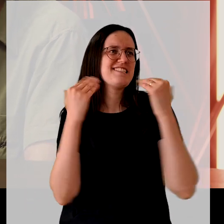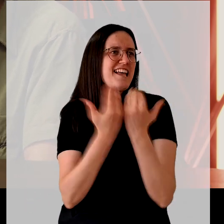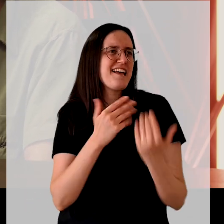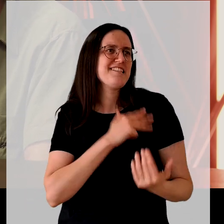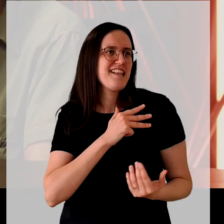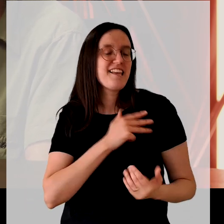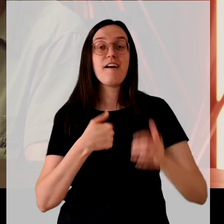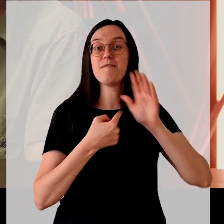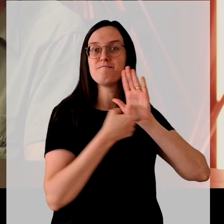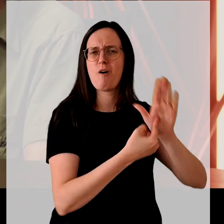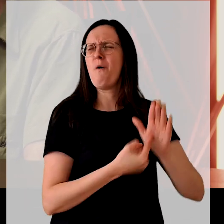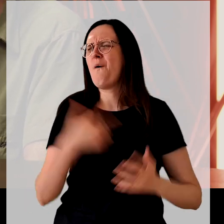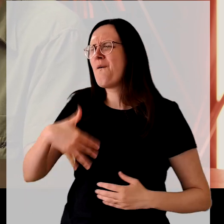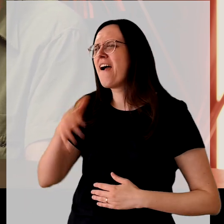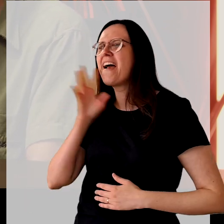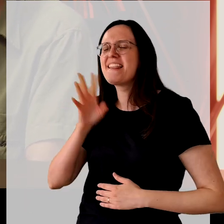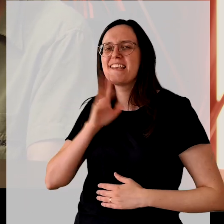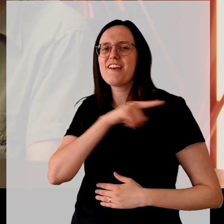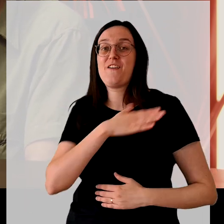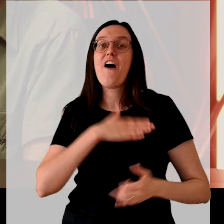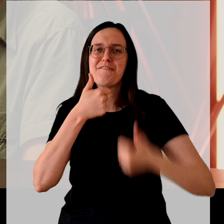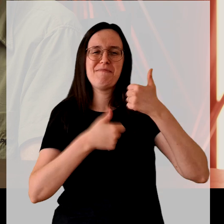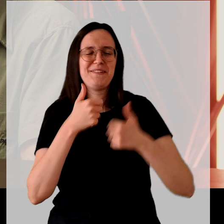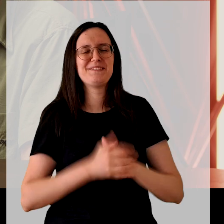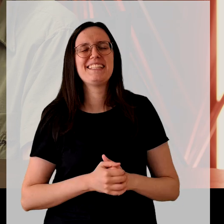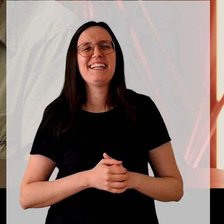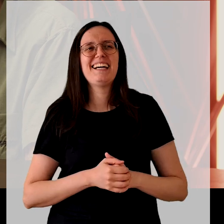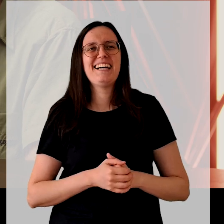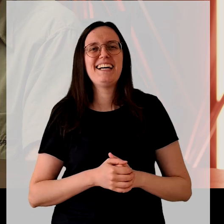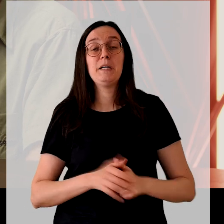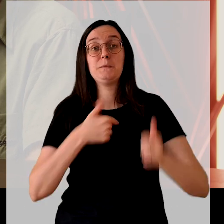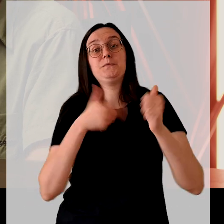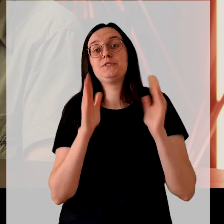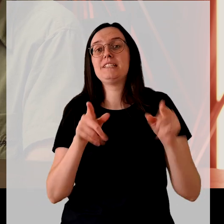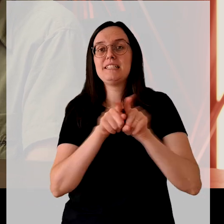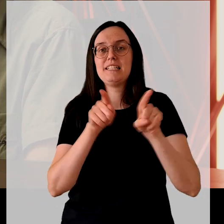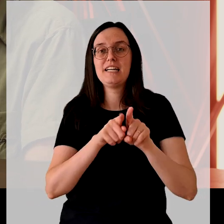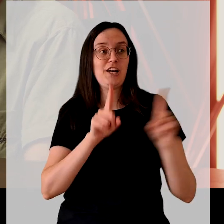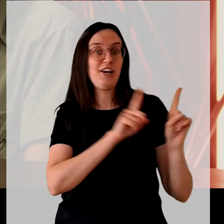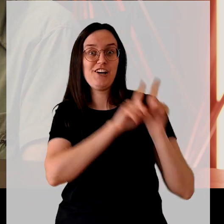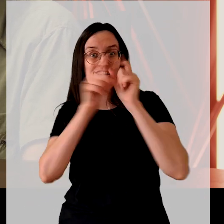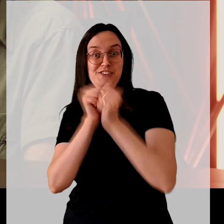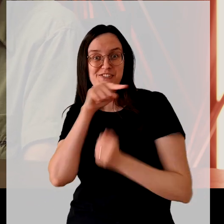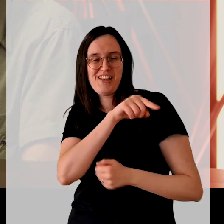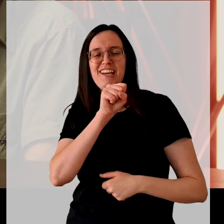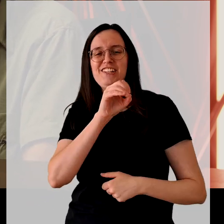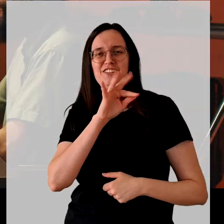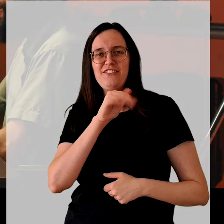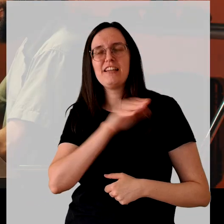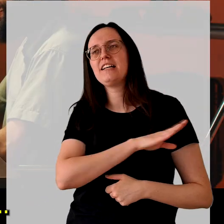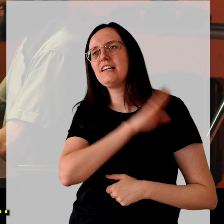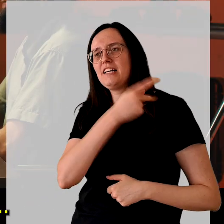no estádio, mostrei para ele. Ele falou, nossa, que legal, que ele gosta de futebol, né? Já fui com a Sofia para Foz do